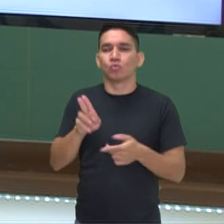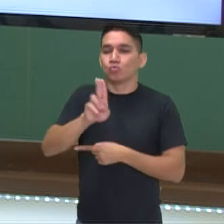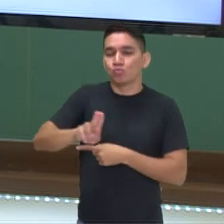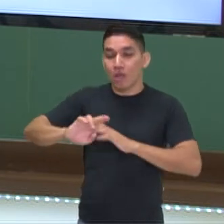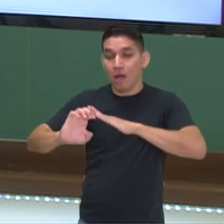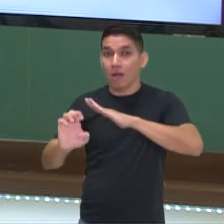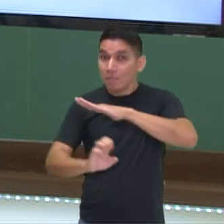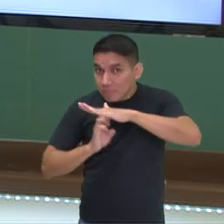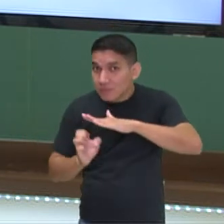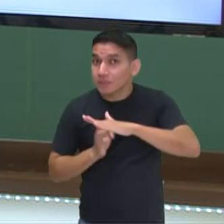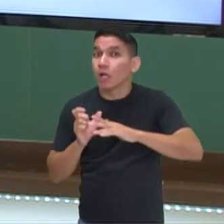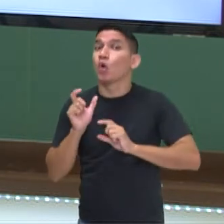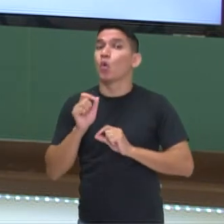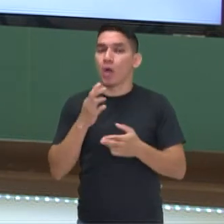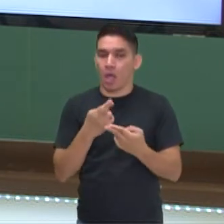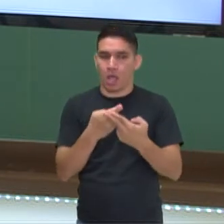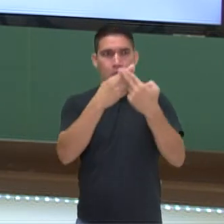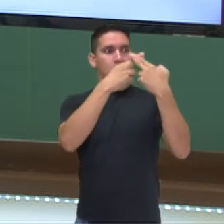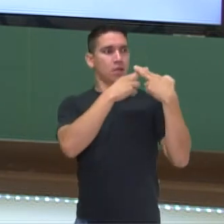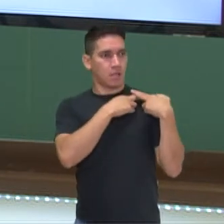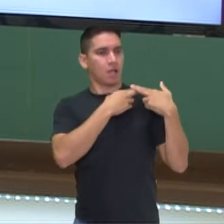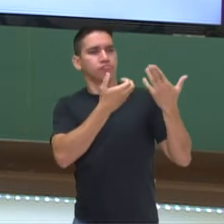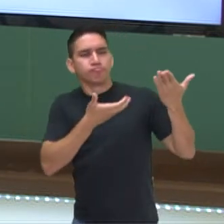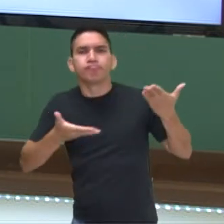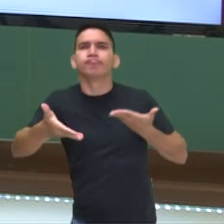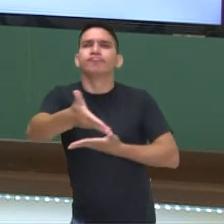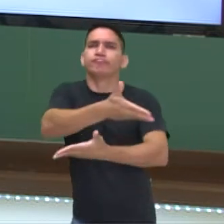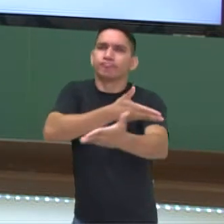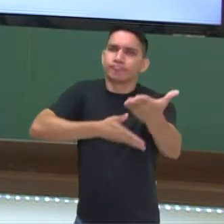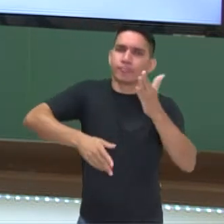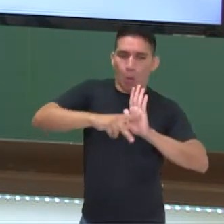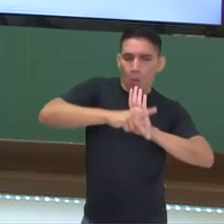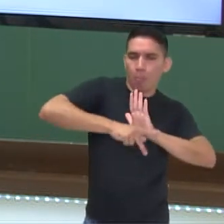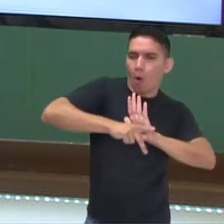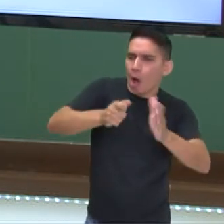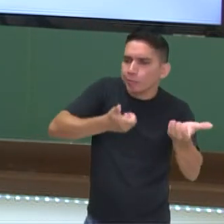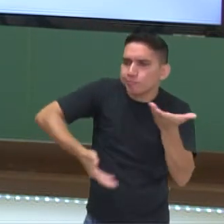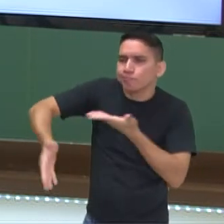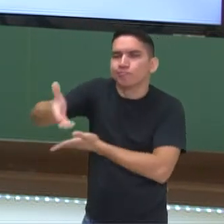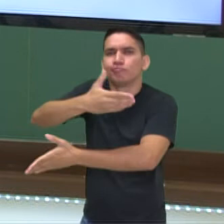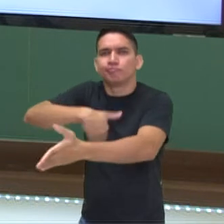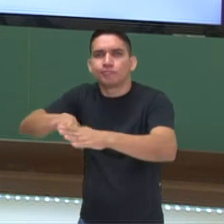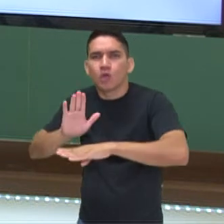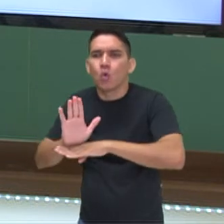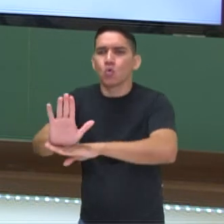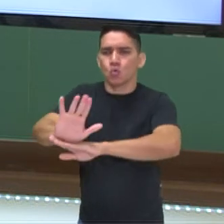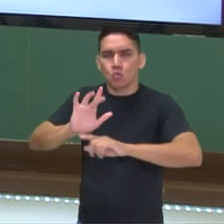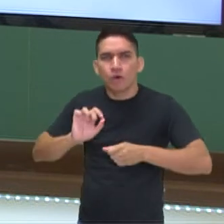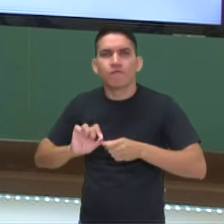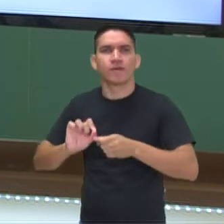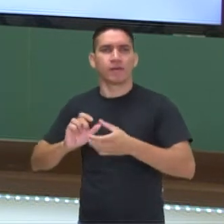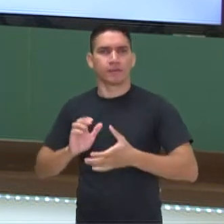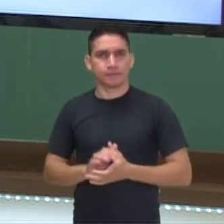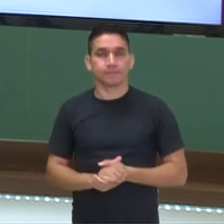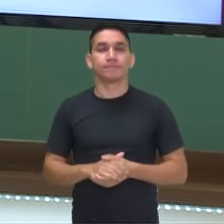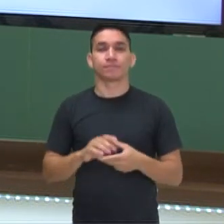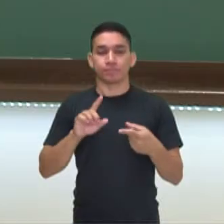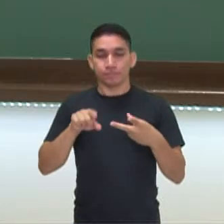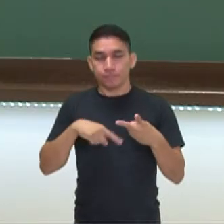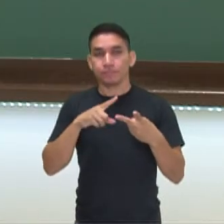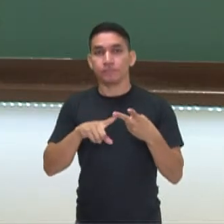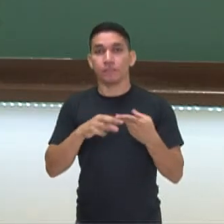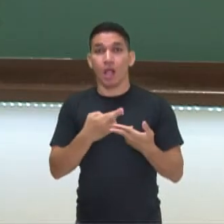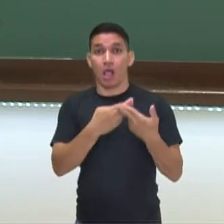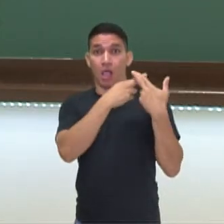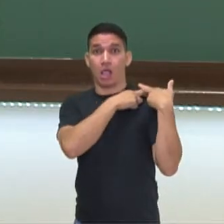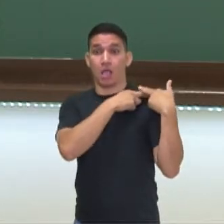né? A responsabilidade social de uma empresa, né? Os projetos sociais em que ela atua. A responsabilidade